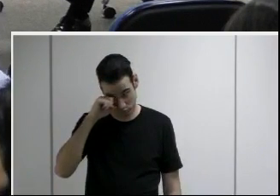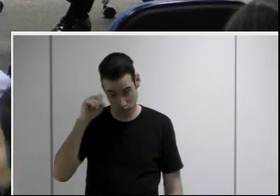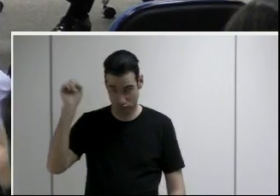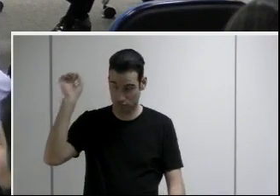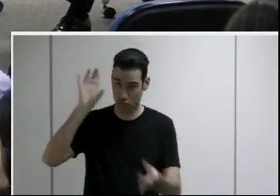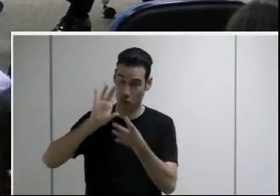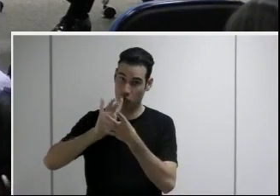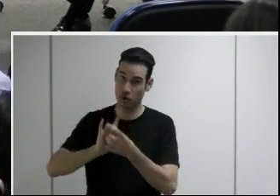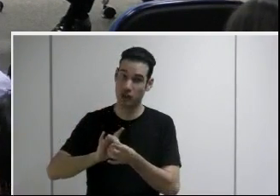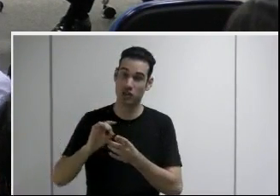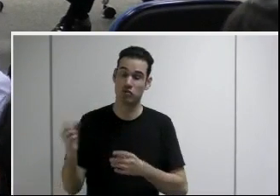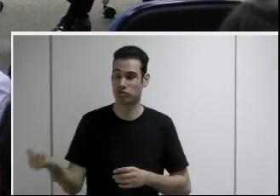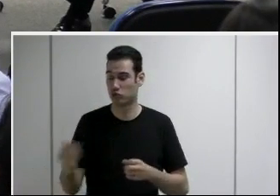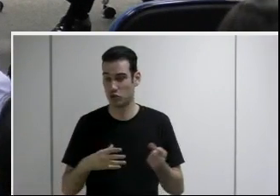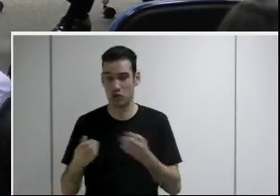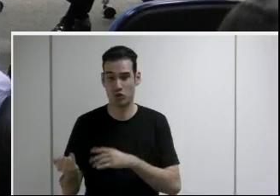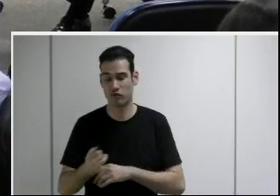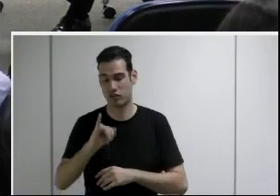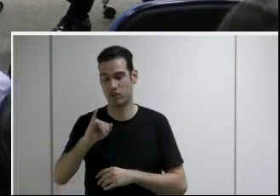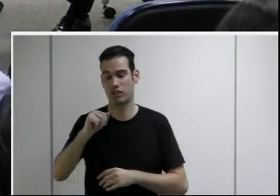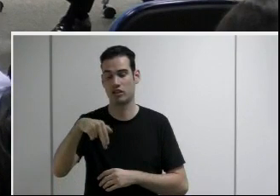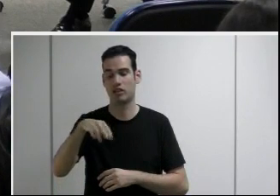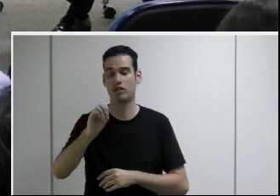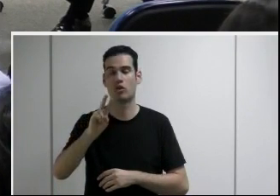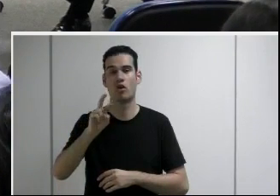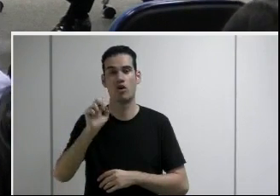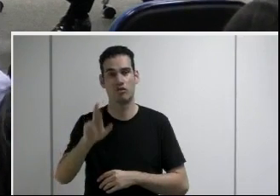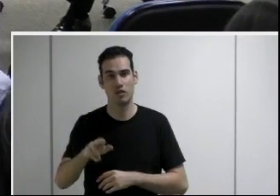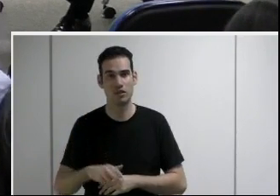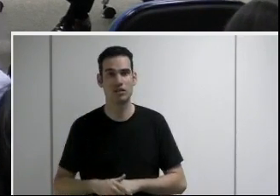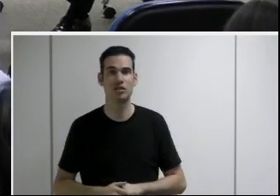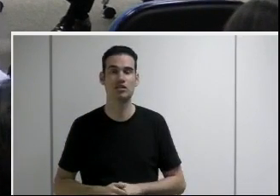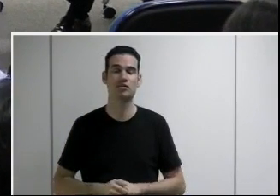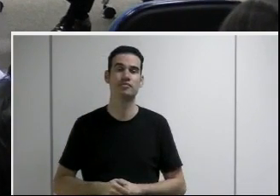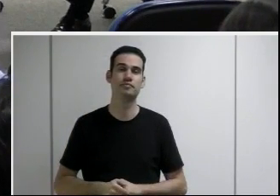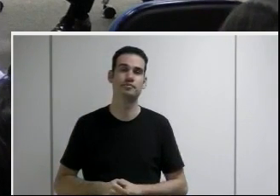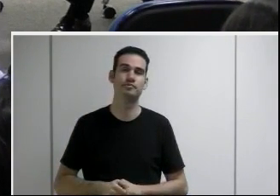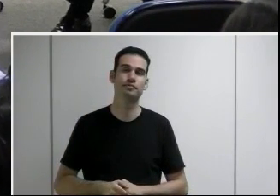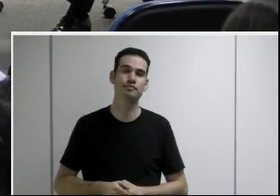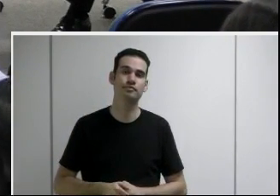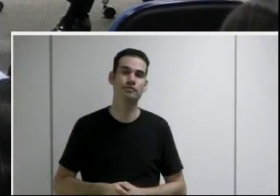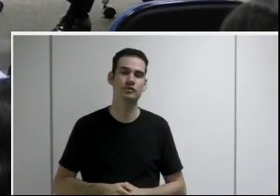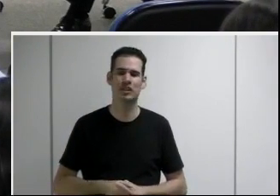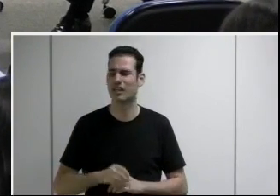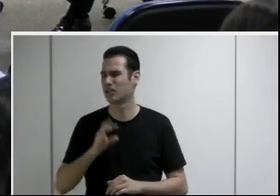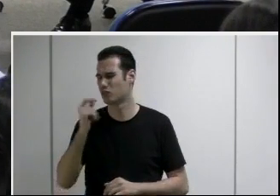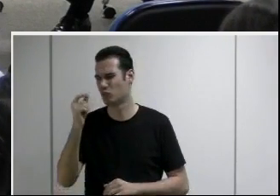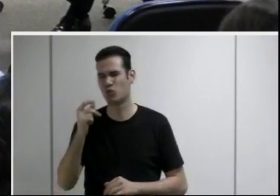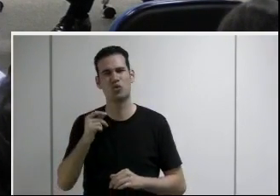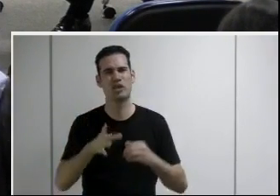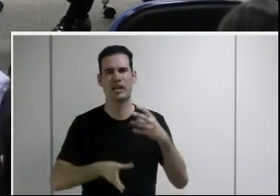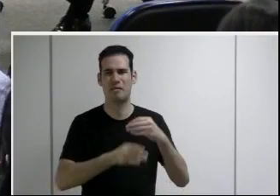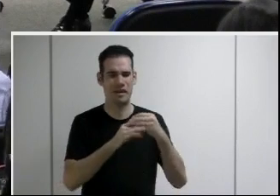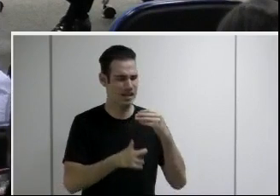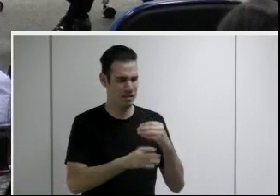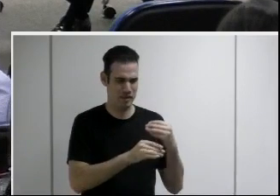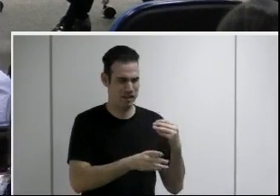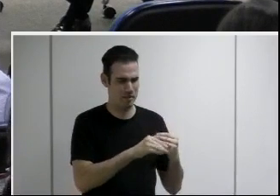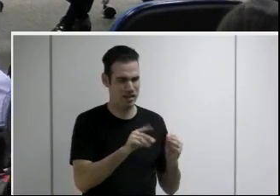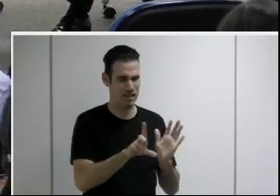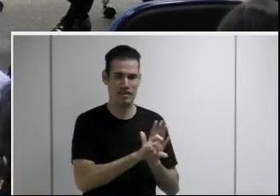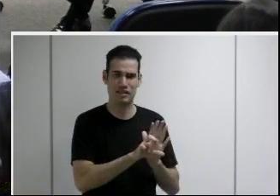de desenvolvimento de um novo modelo de negócio, sem necessariamente estar preso a todas as amarras legais? Acho, como eu disse,